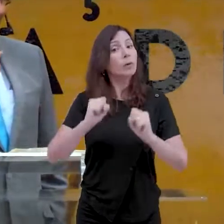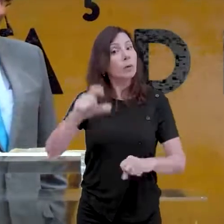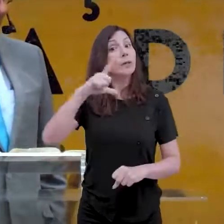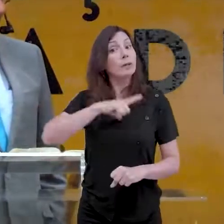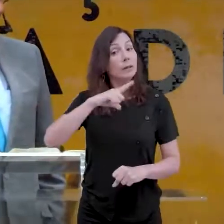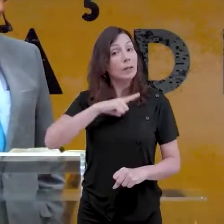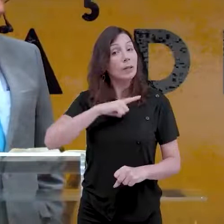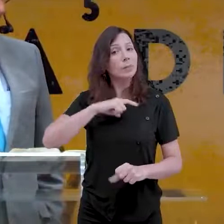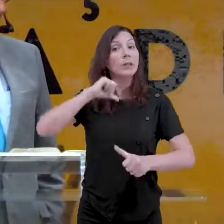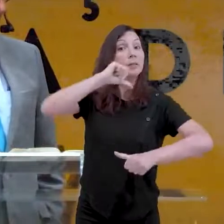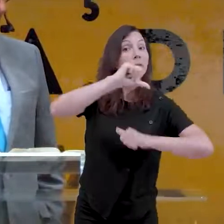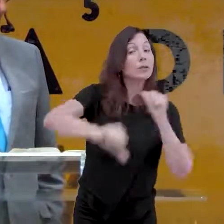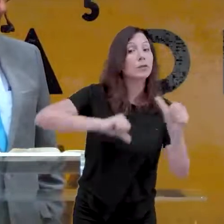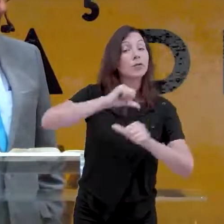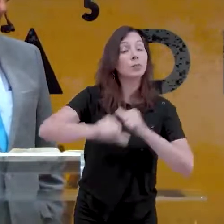circunstâncias da nossa vida.